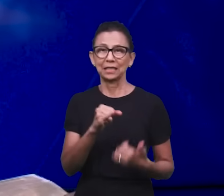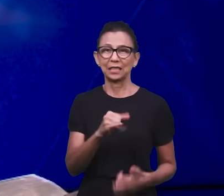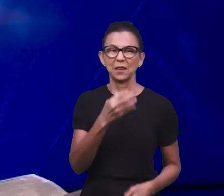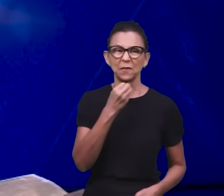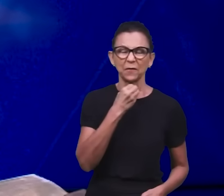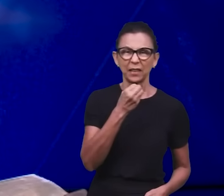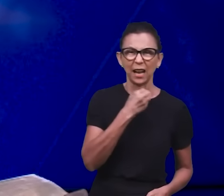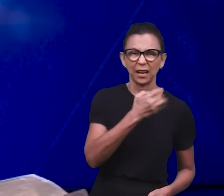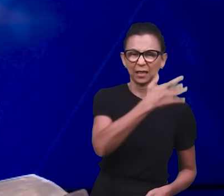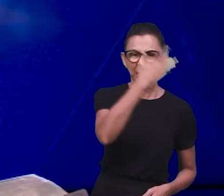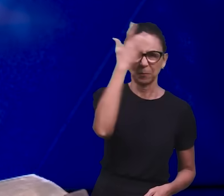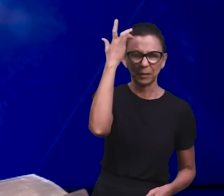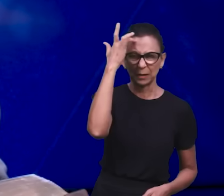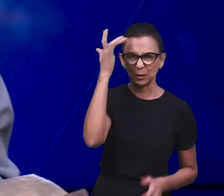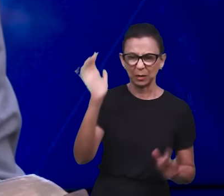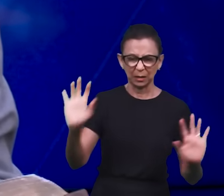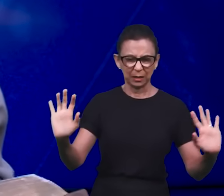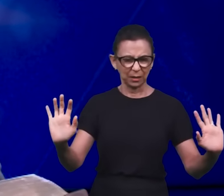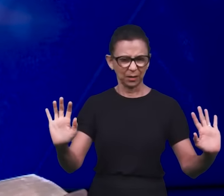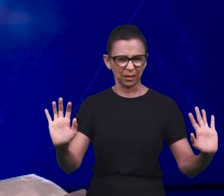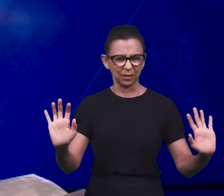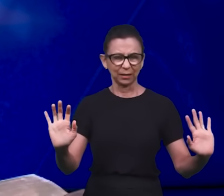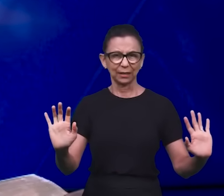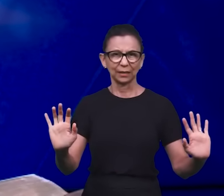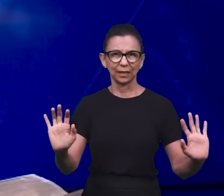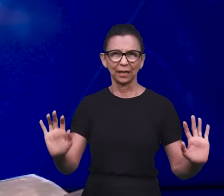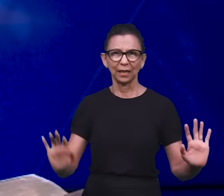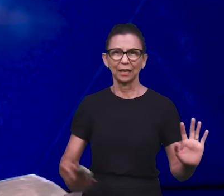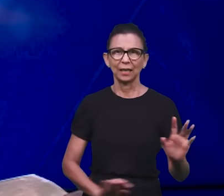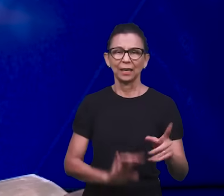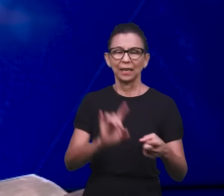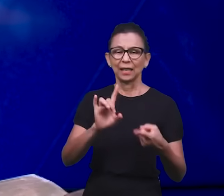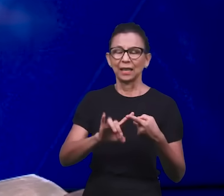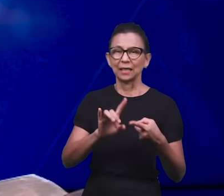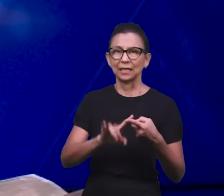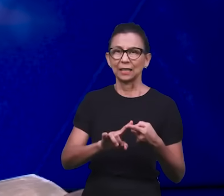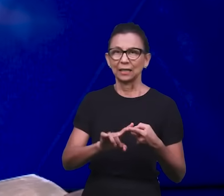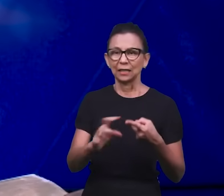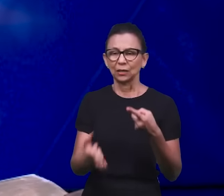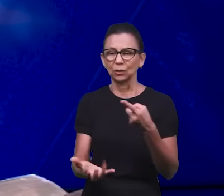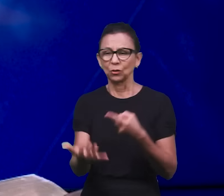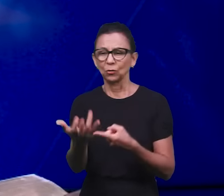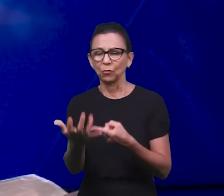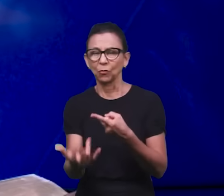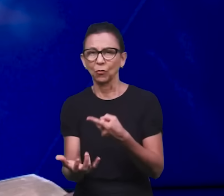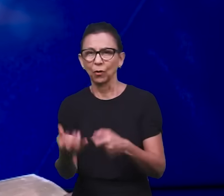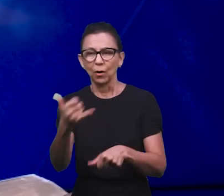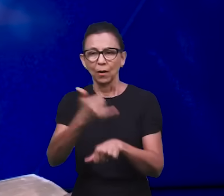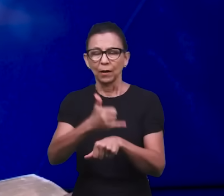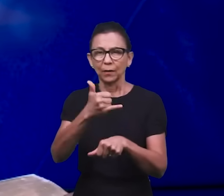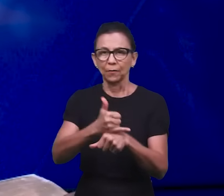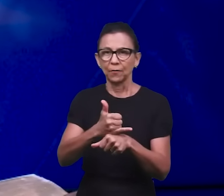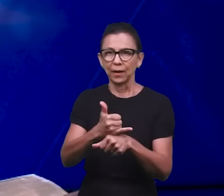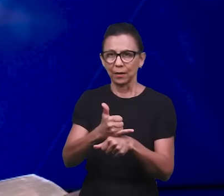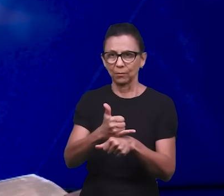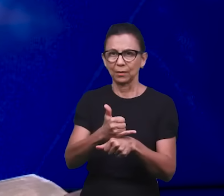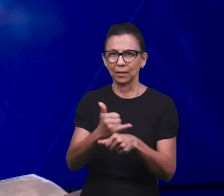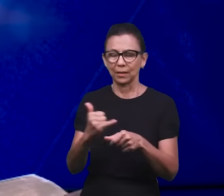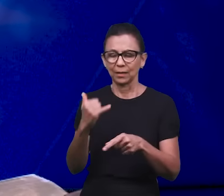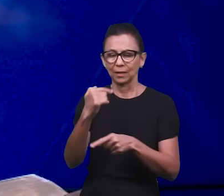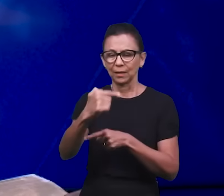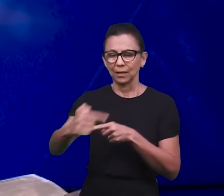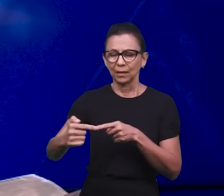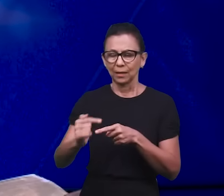ela é própria do homem. Ele coloca a enxada no fogo e a primeira coisa que acaba é a madeira da enxada. Madeira